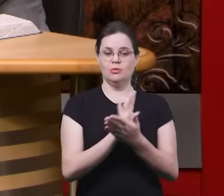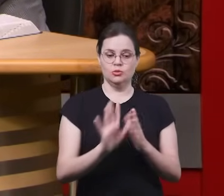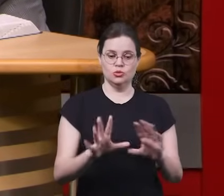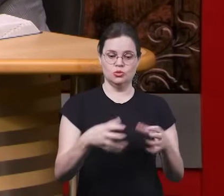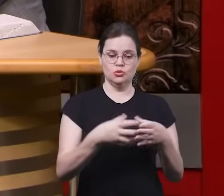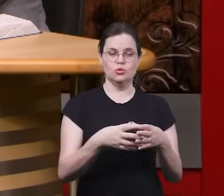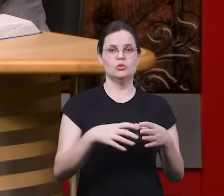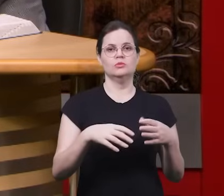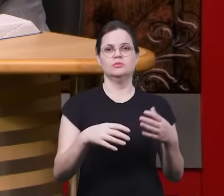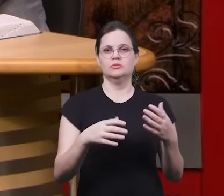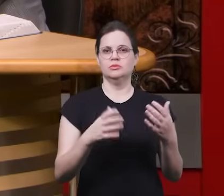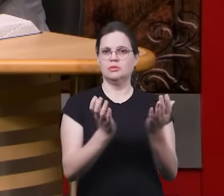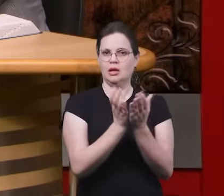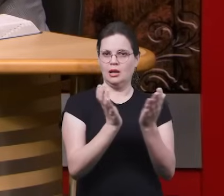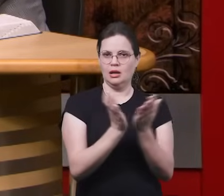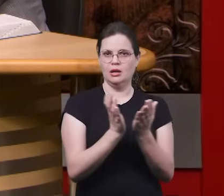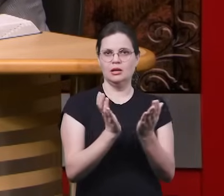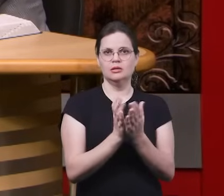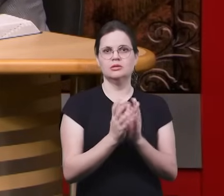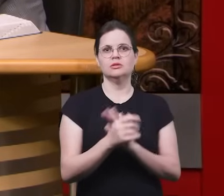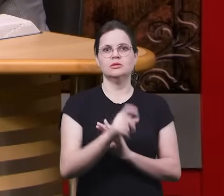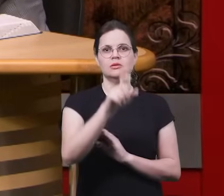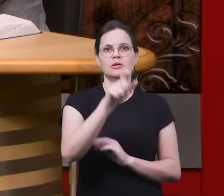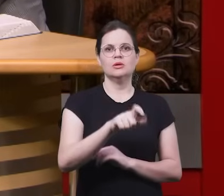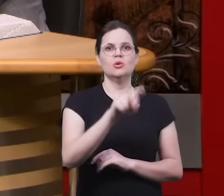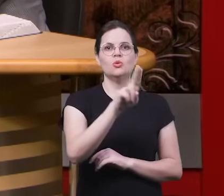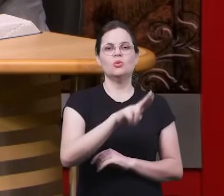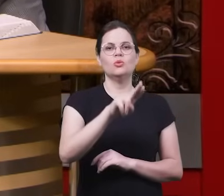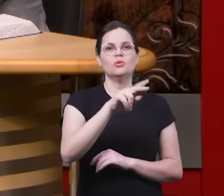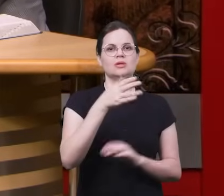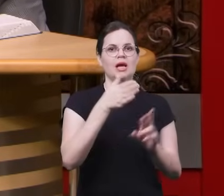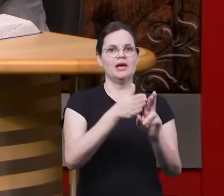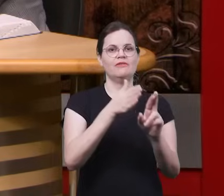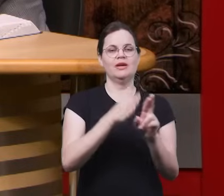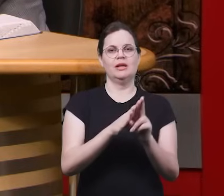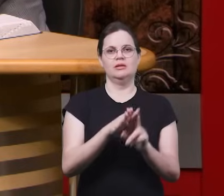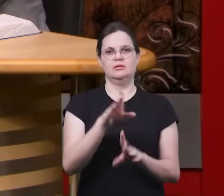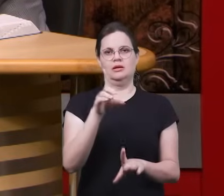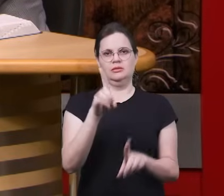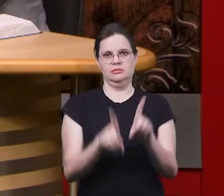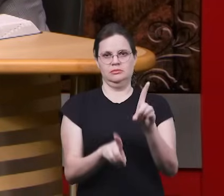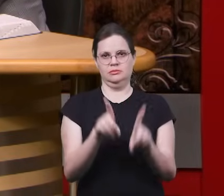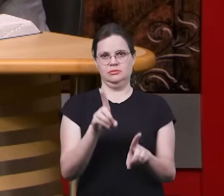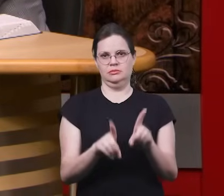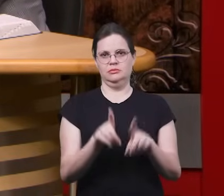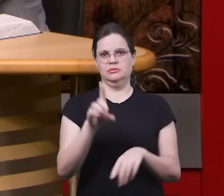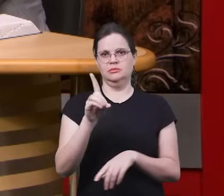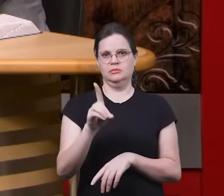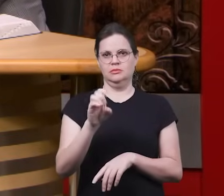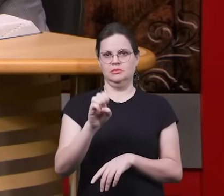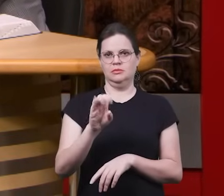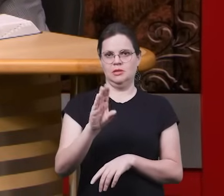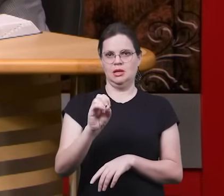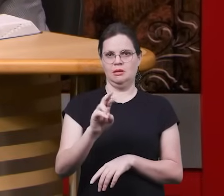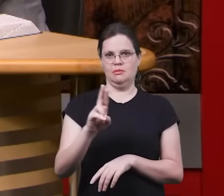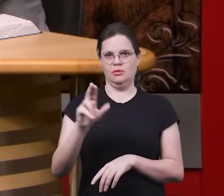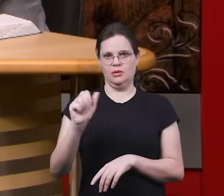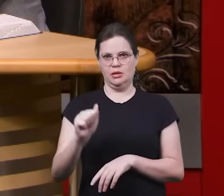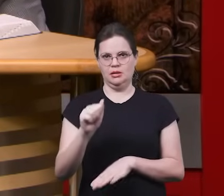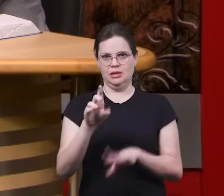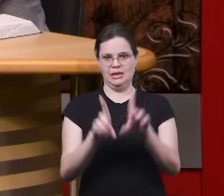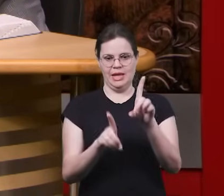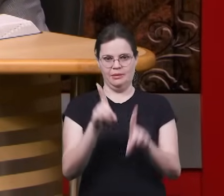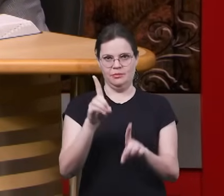alguns grupos hoje, né, evangélicos, usam a figura de Débora. Débora era, né? juíza,